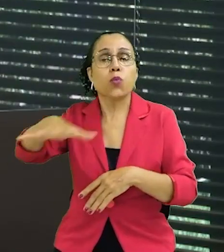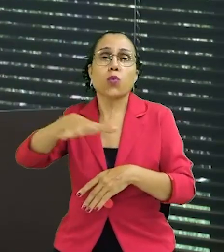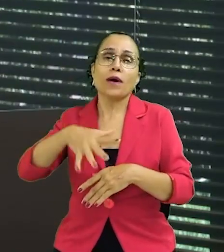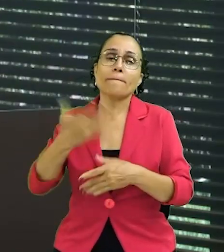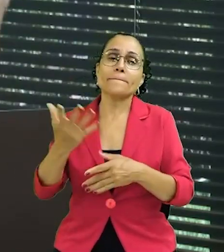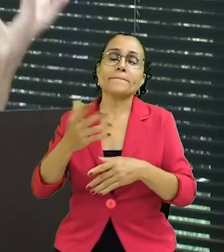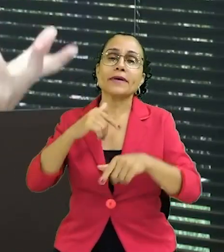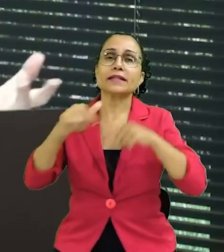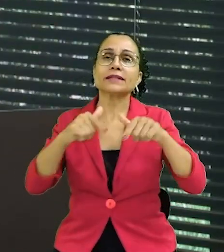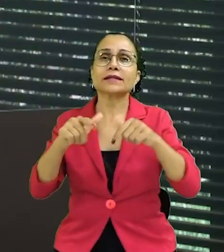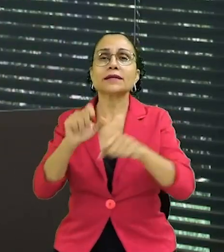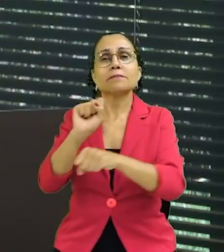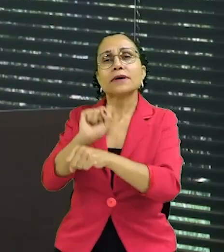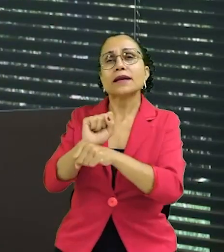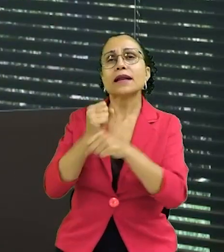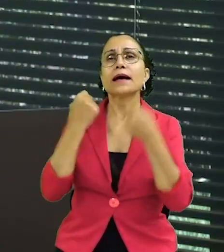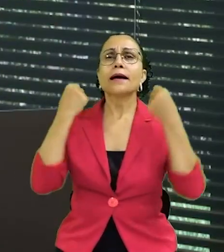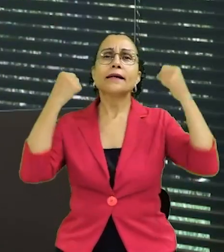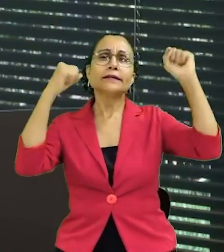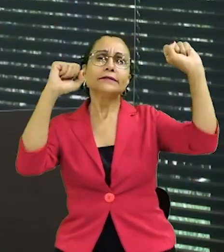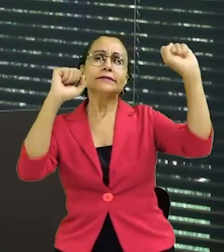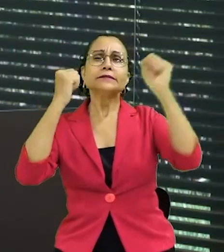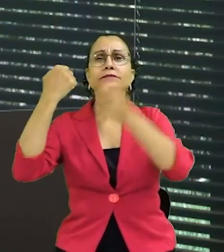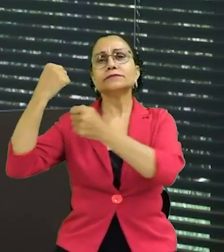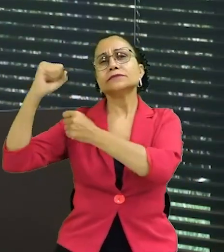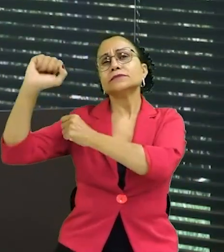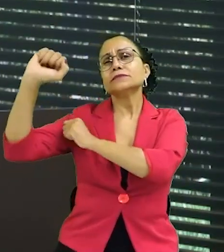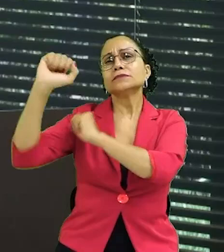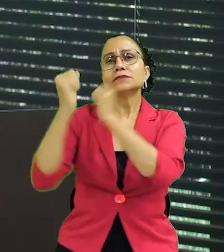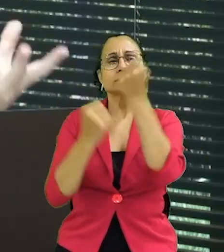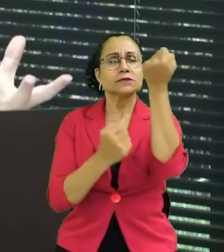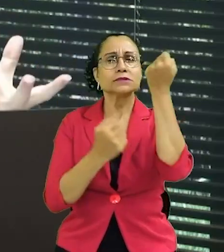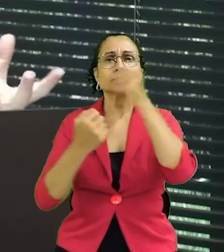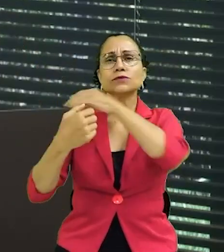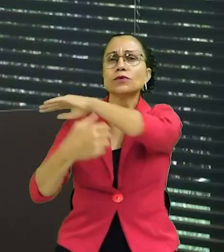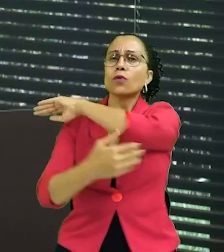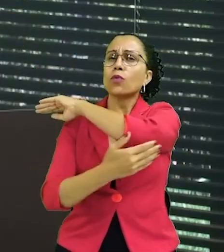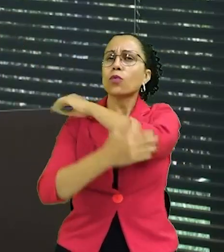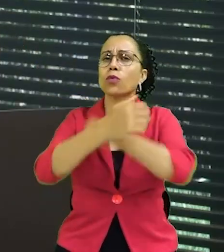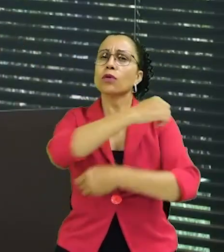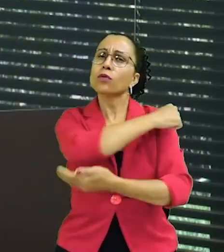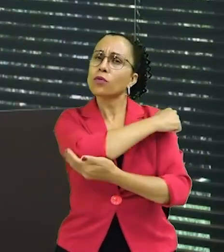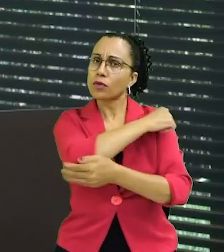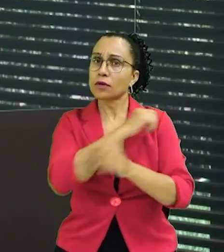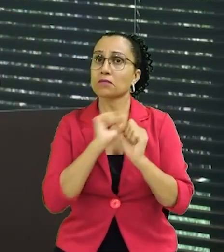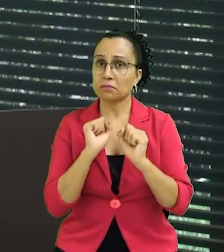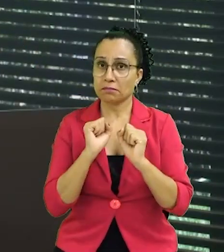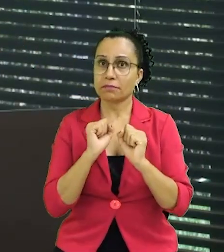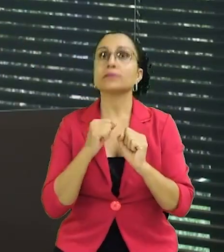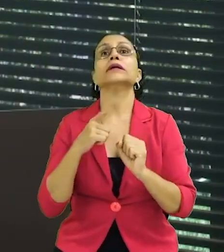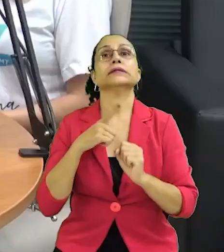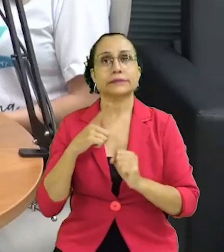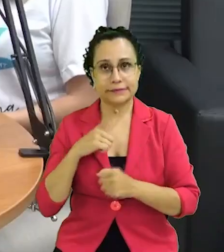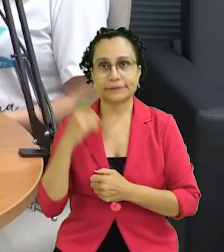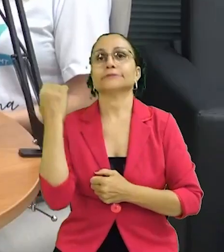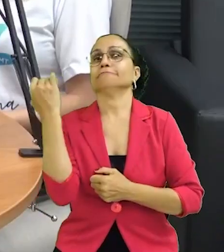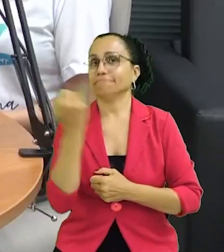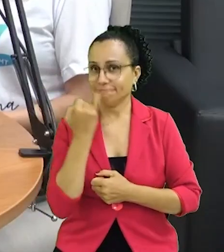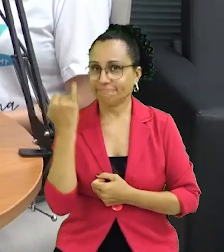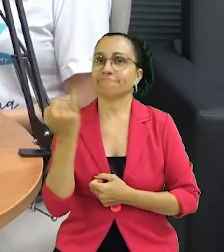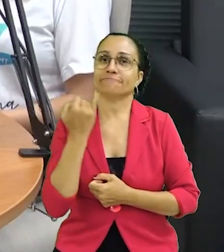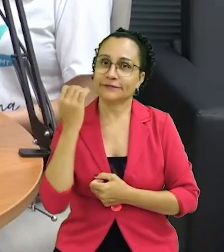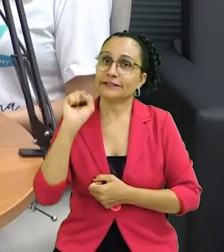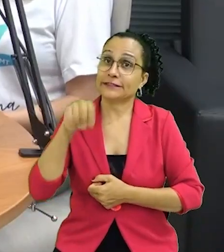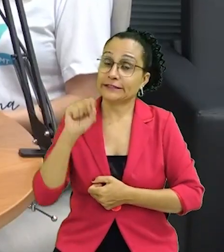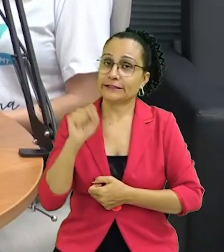aquela pausa para fazer um alongamento, para, enfim, fazer uma ginástica, tem impacto sim. Tem muito